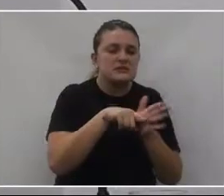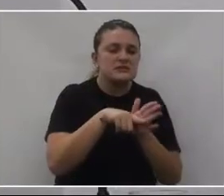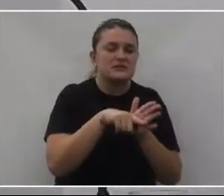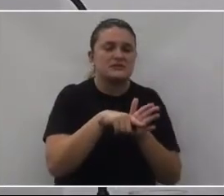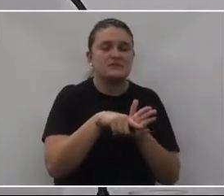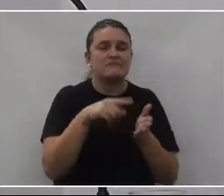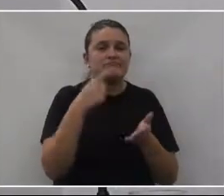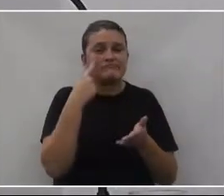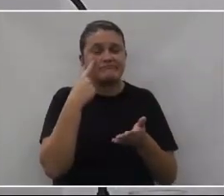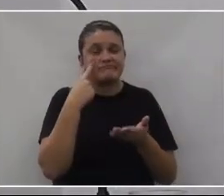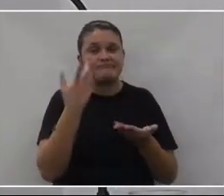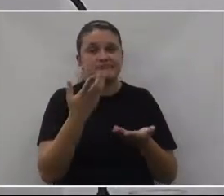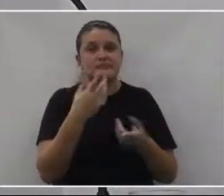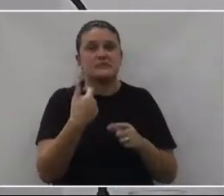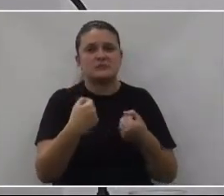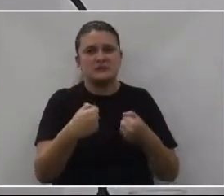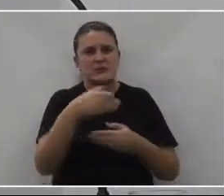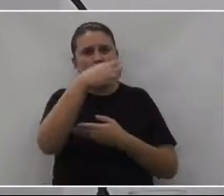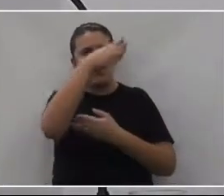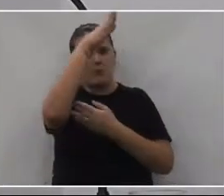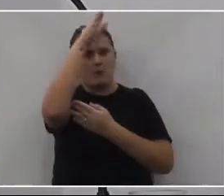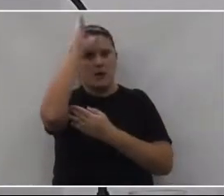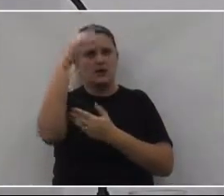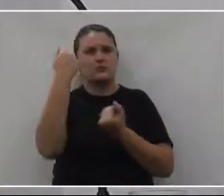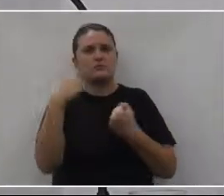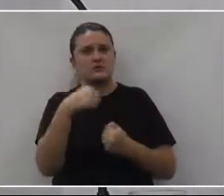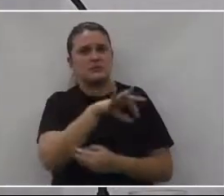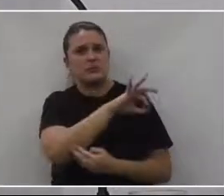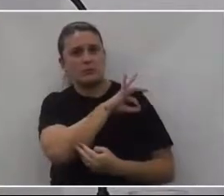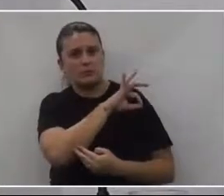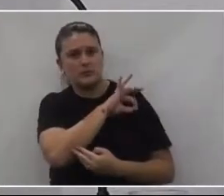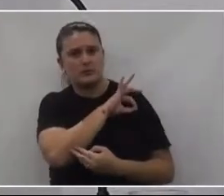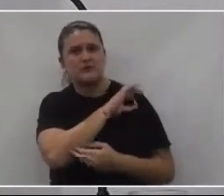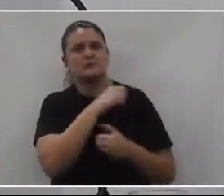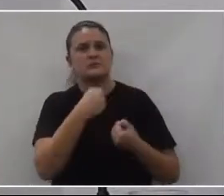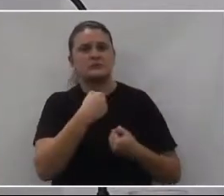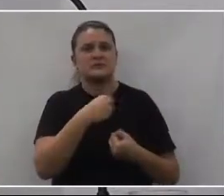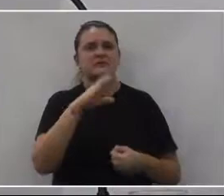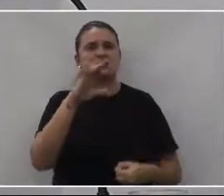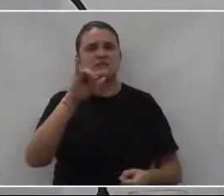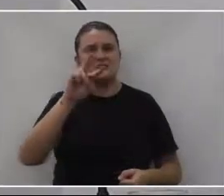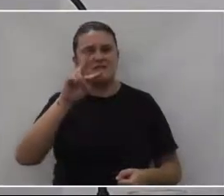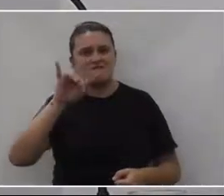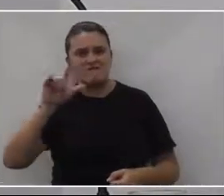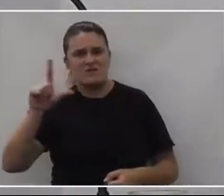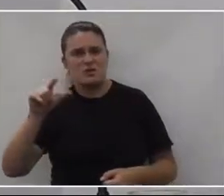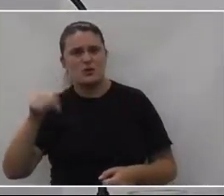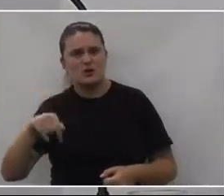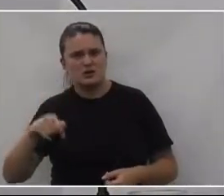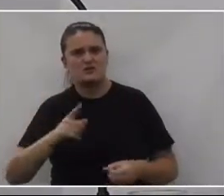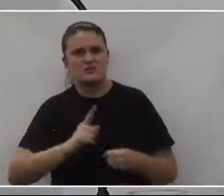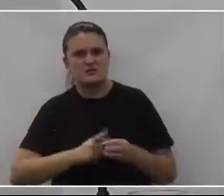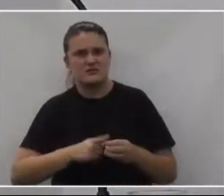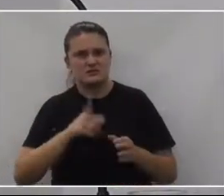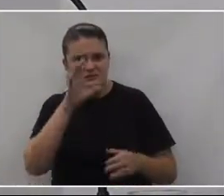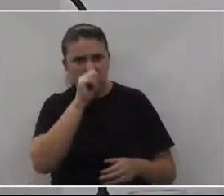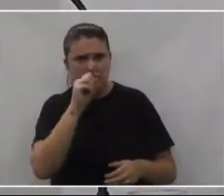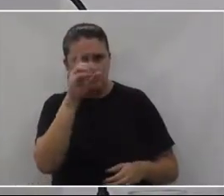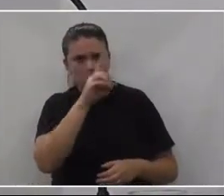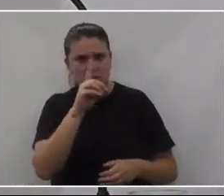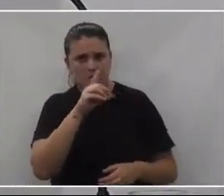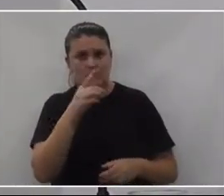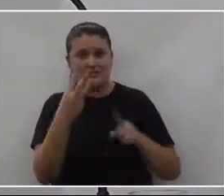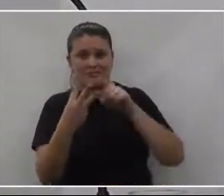necessidade da ação do Corpo de Bombeiro, da Polícia Militar, da Polícia Civil, aqui em União da Vitória, neste final de semana.